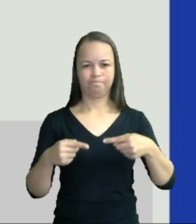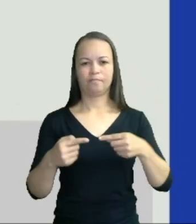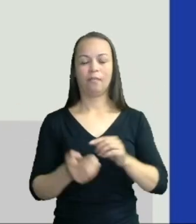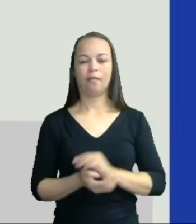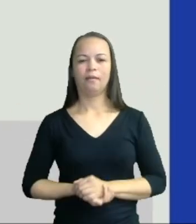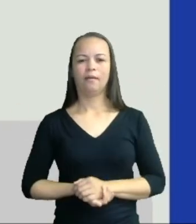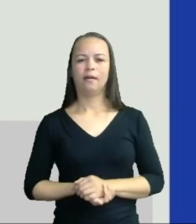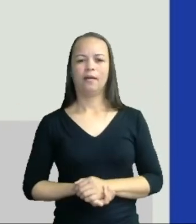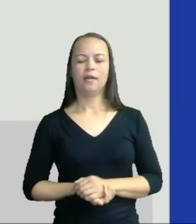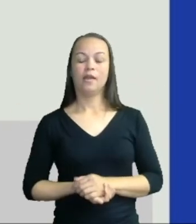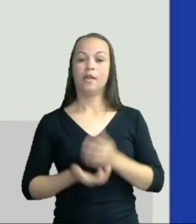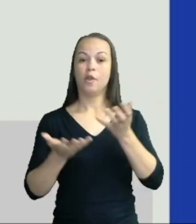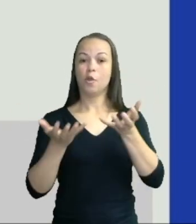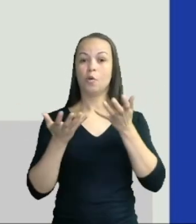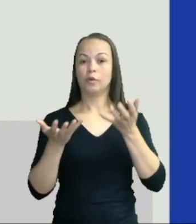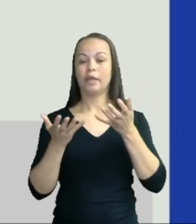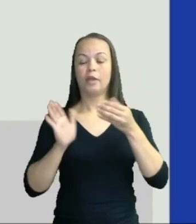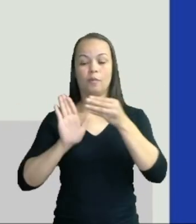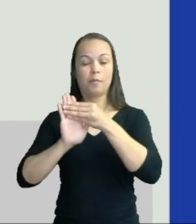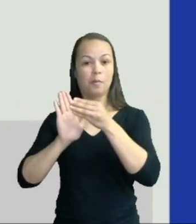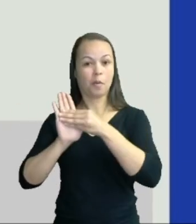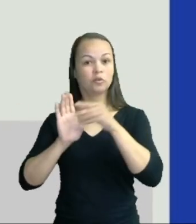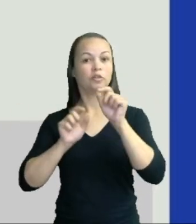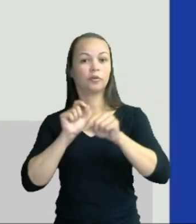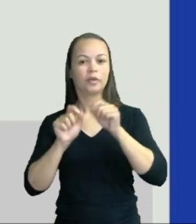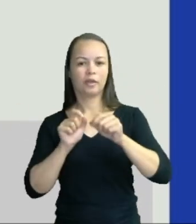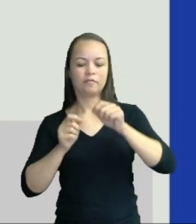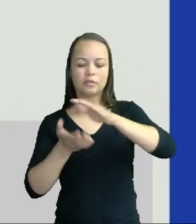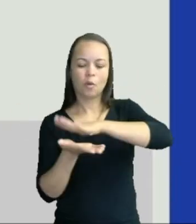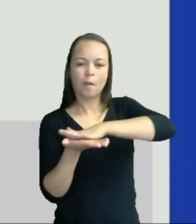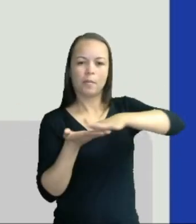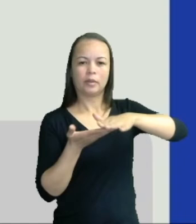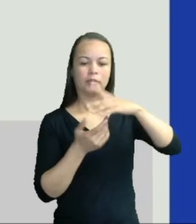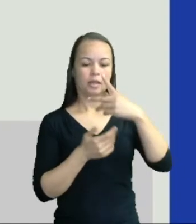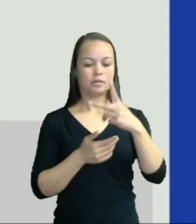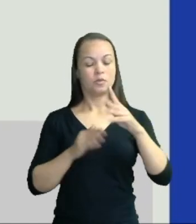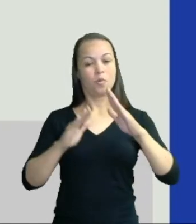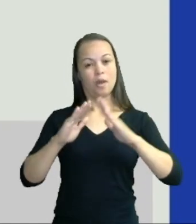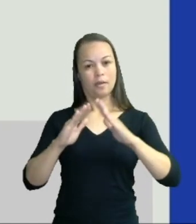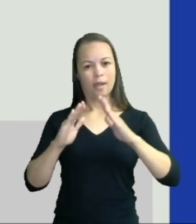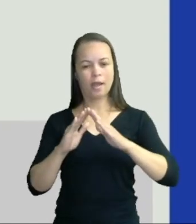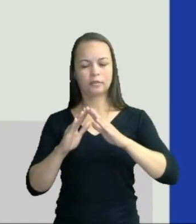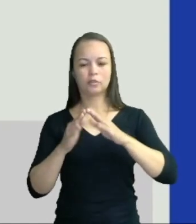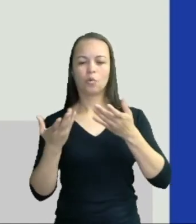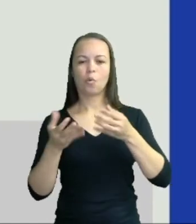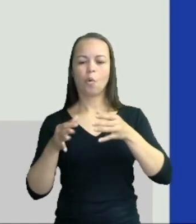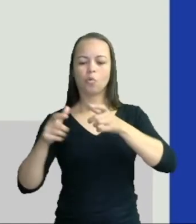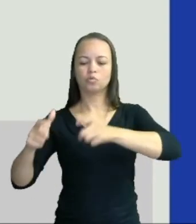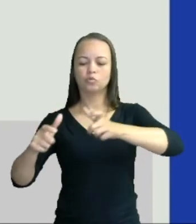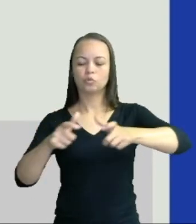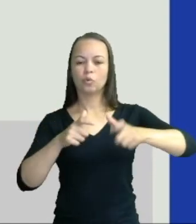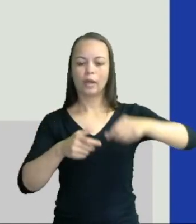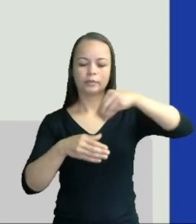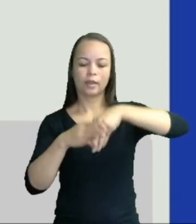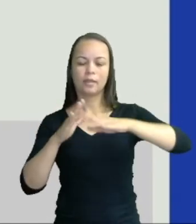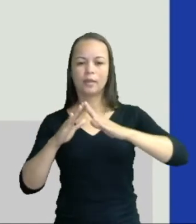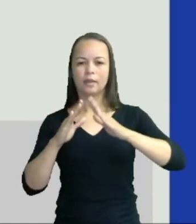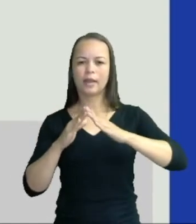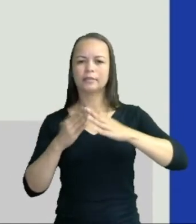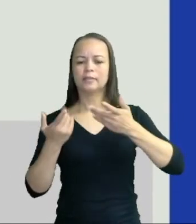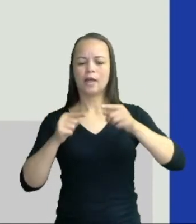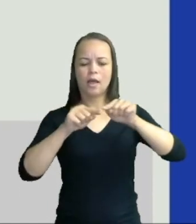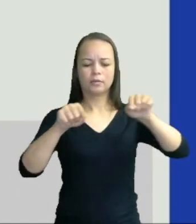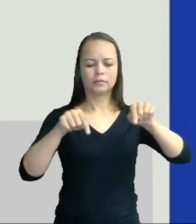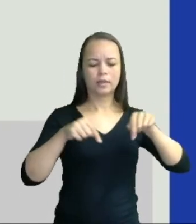gente mais do que nunca cresceu o acesso a esses meios para que a gente conseguisse dar conta do trabalho,